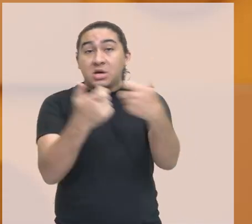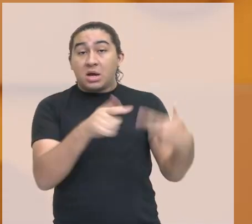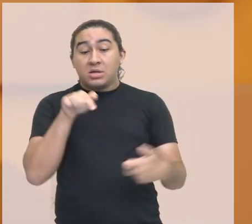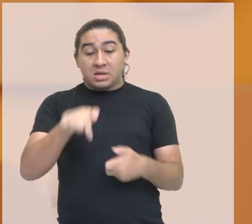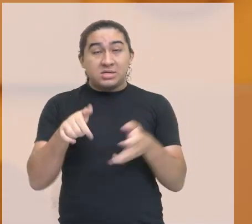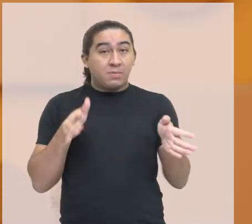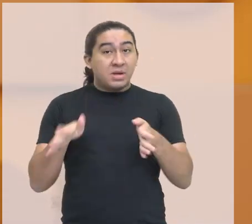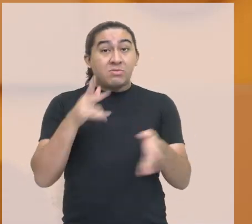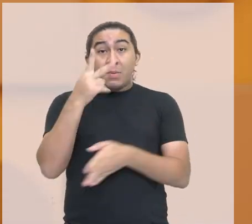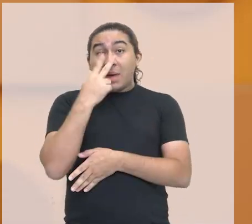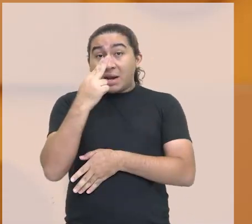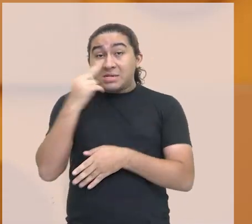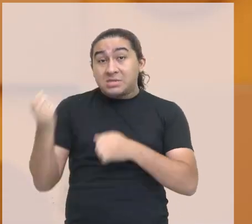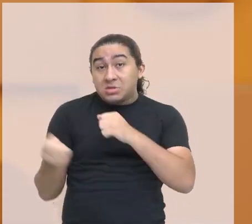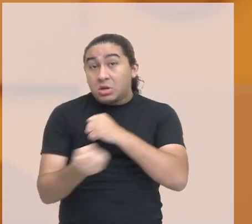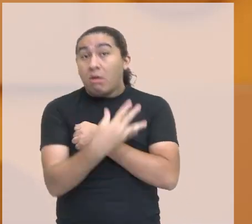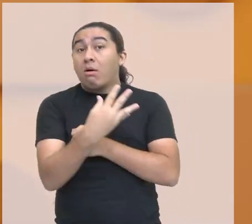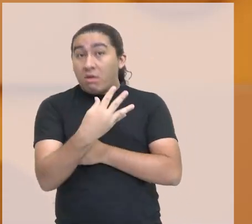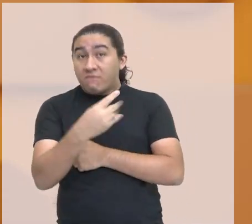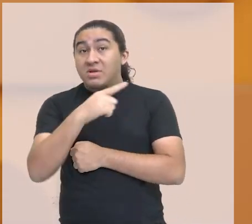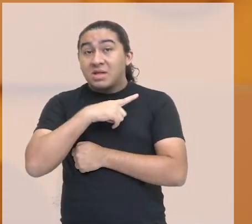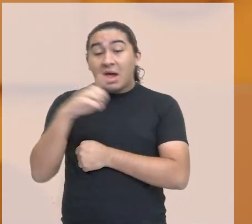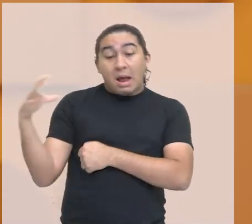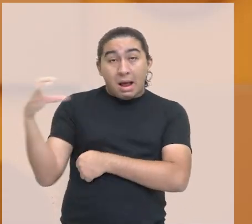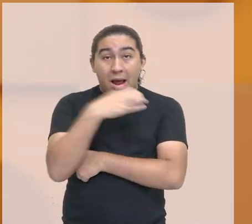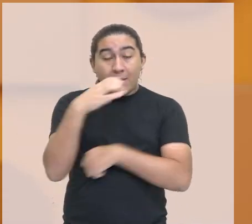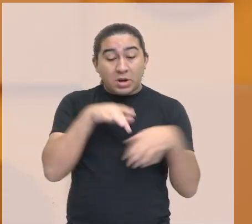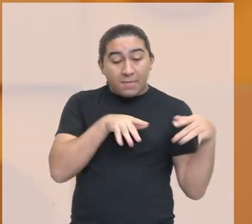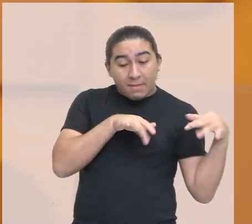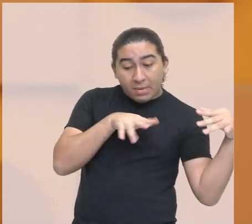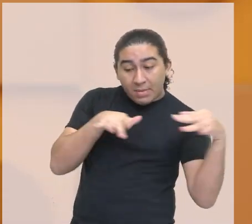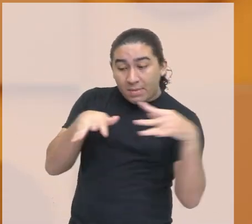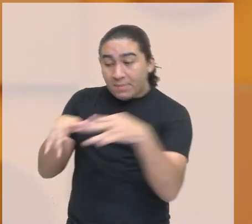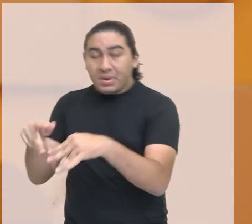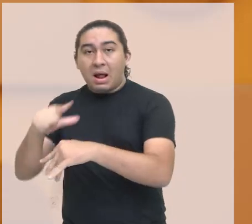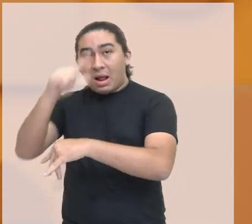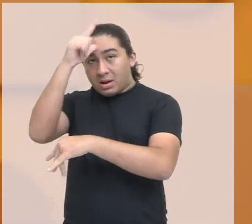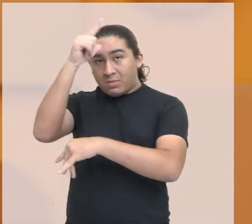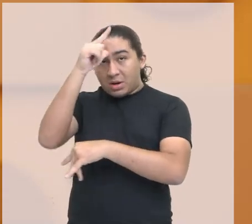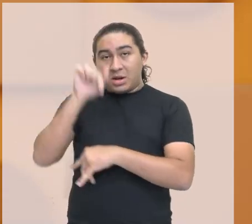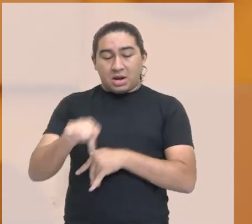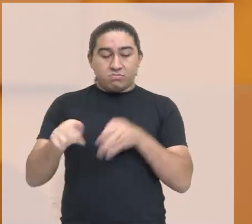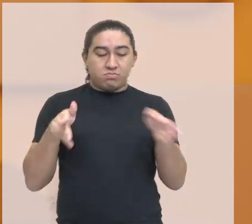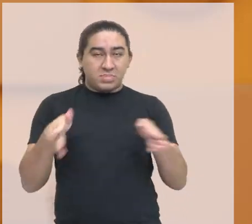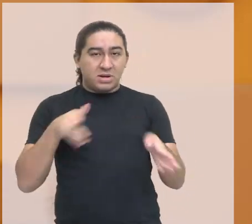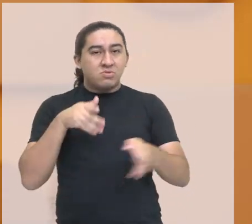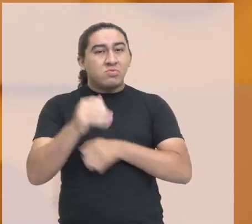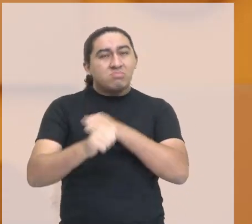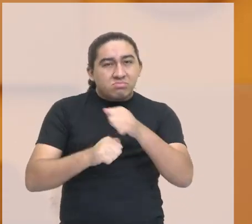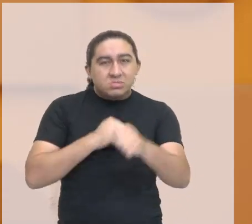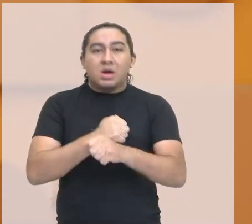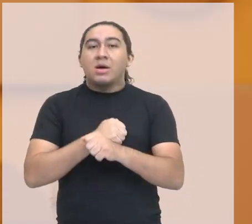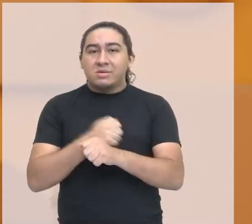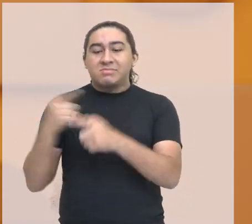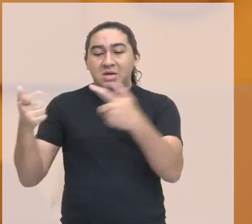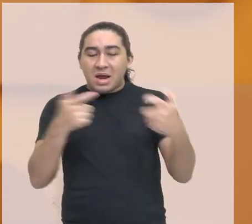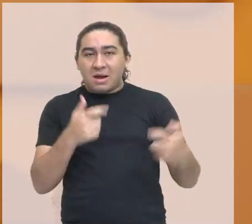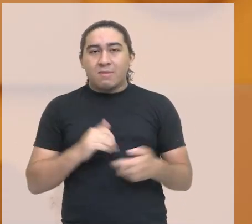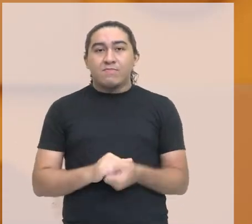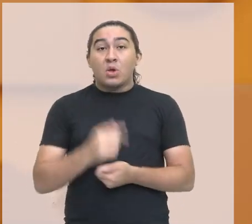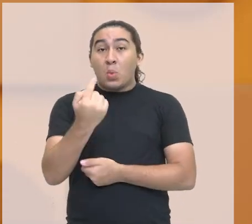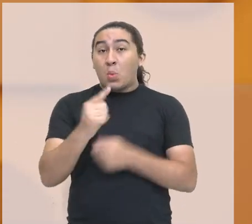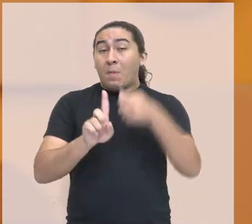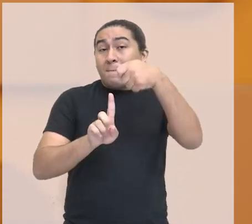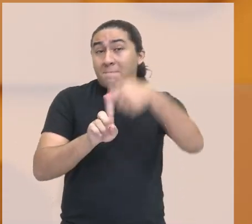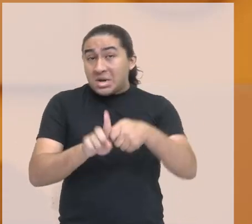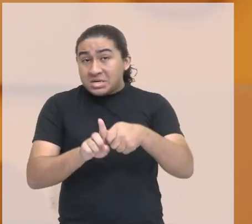época, inovadora, que garantiu um rápido avanço da Alemanha nos primeiros anos de guerra. Para você ter uma ideia, em menos de um